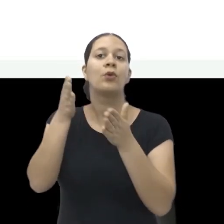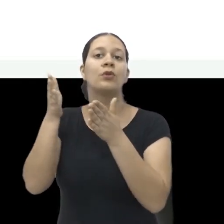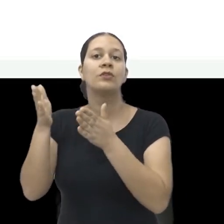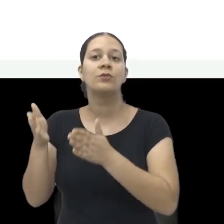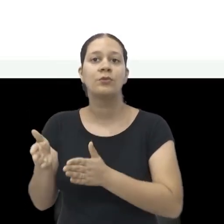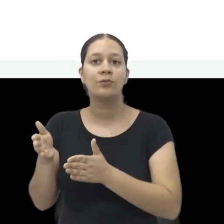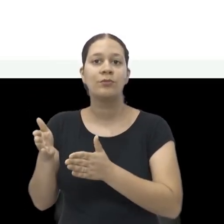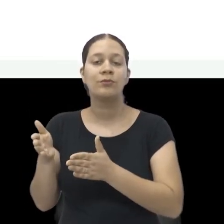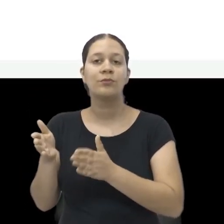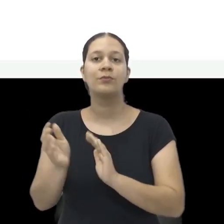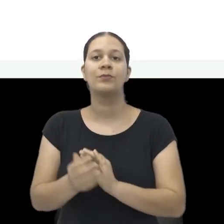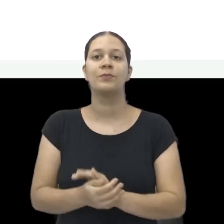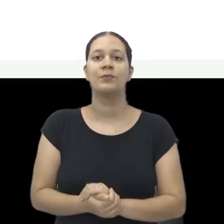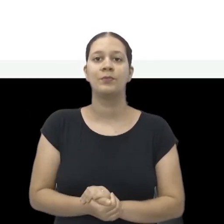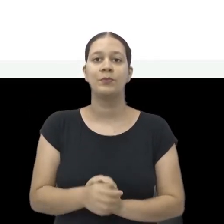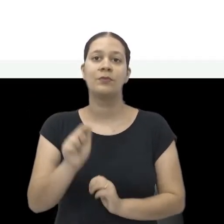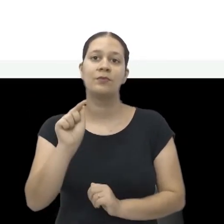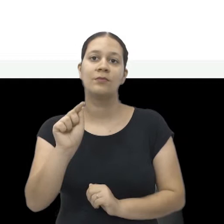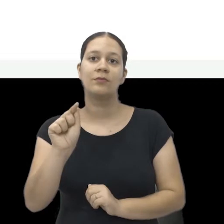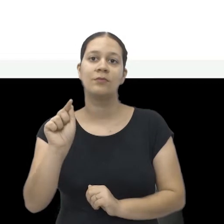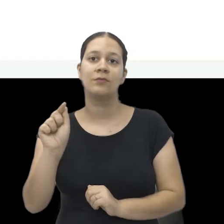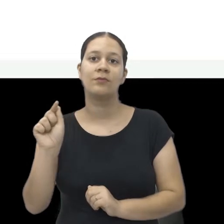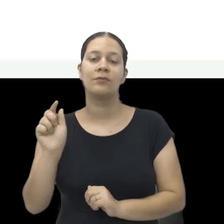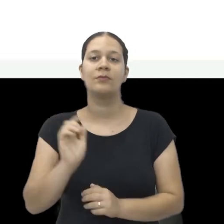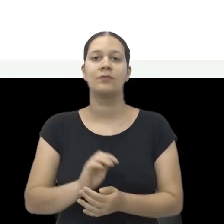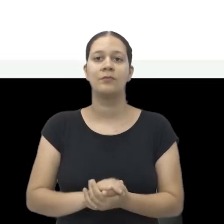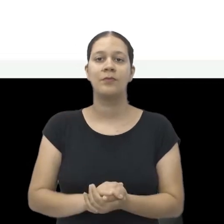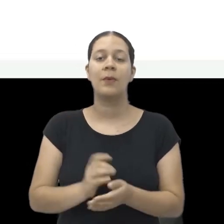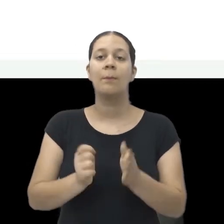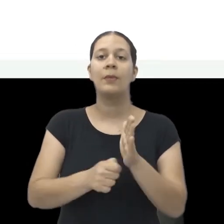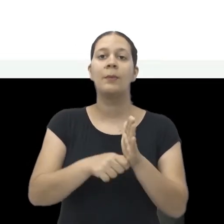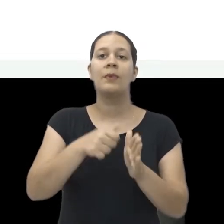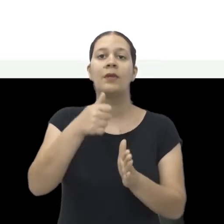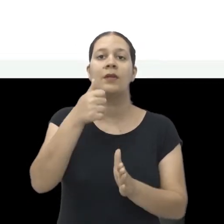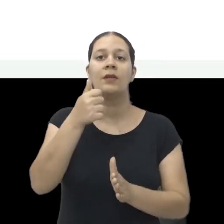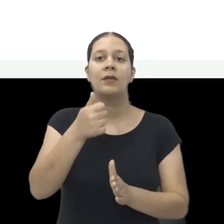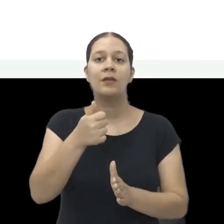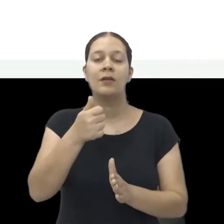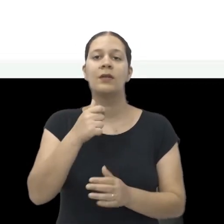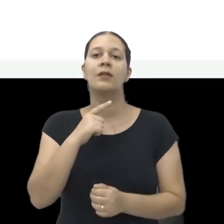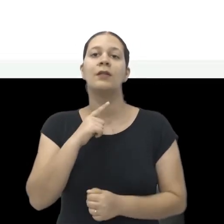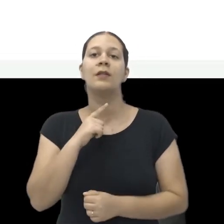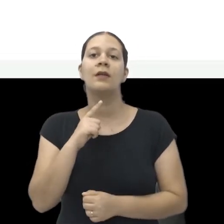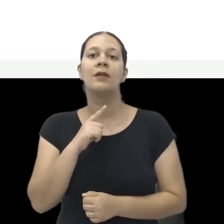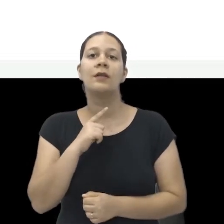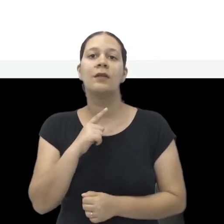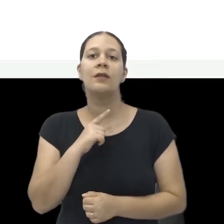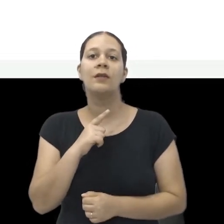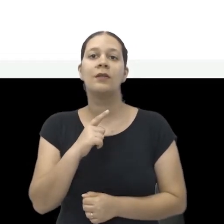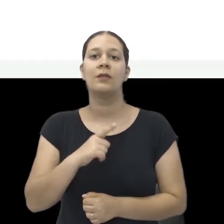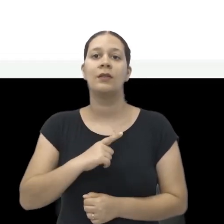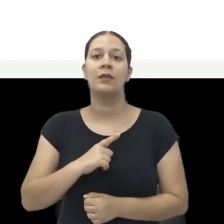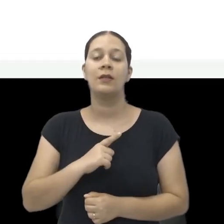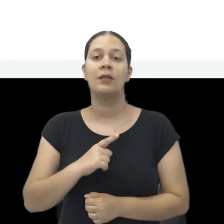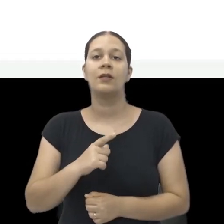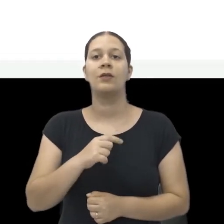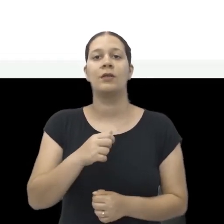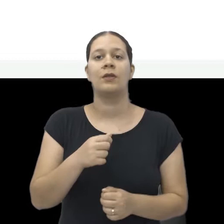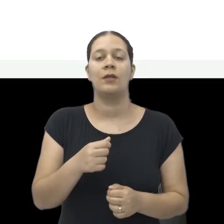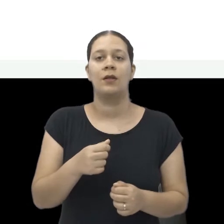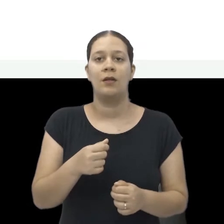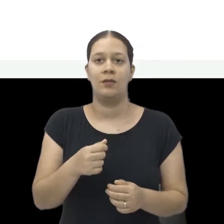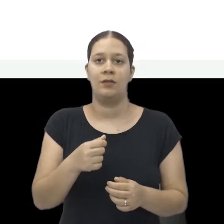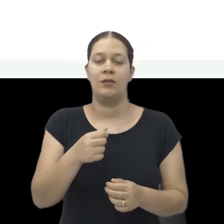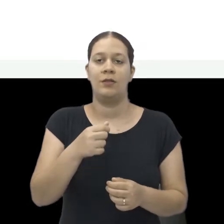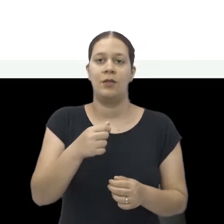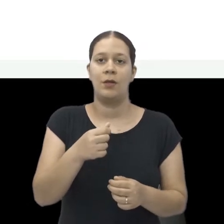sequência? Vejamos. A primeira figura, ela tem um quadrado,